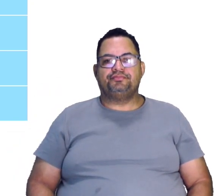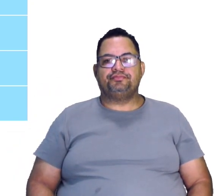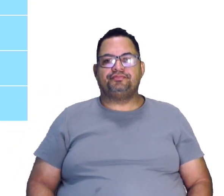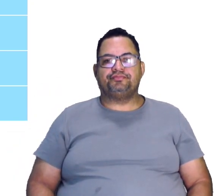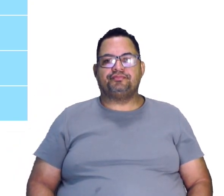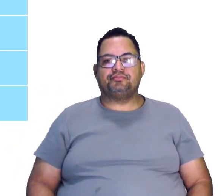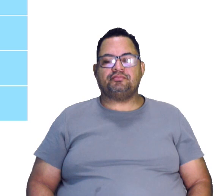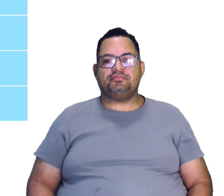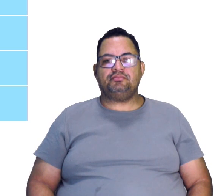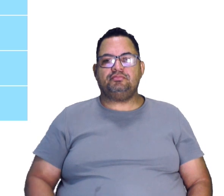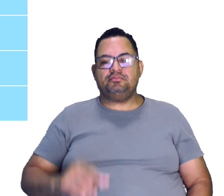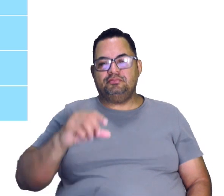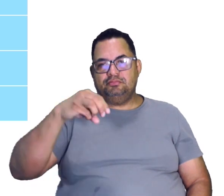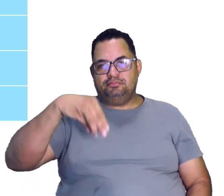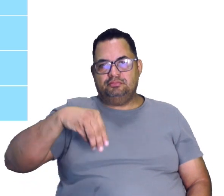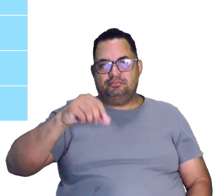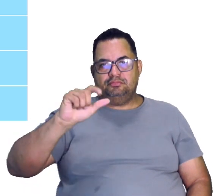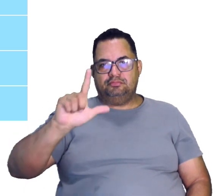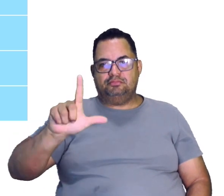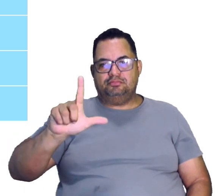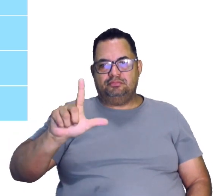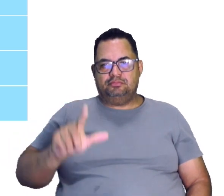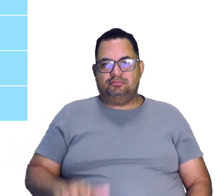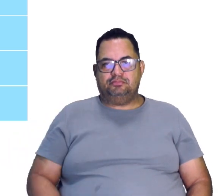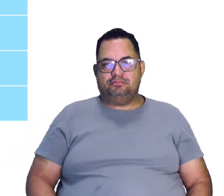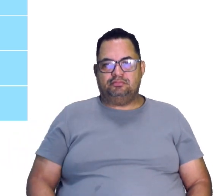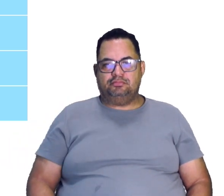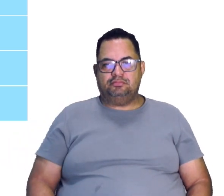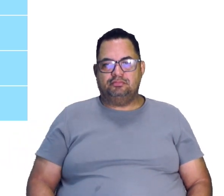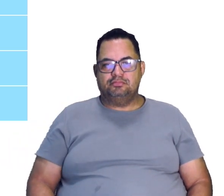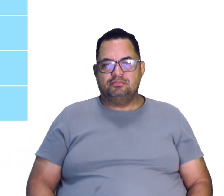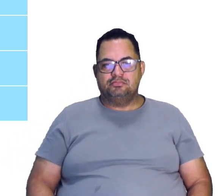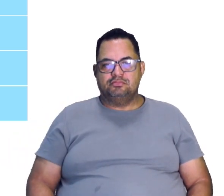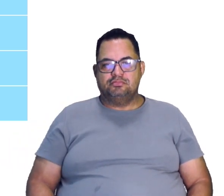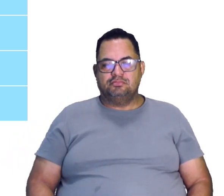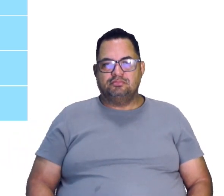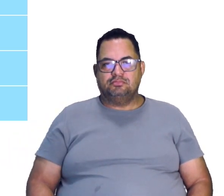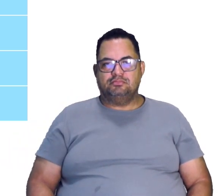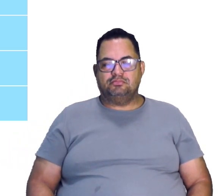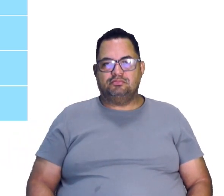por ml, o L sendo maiúsculo. Eles são